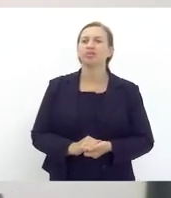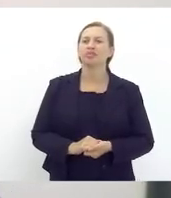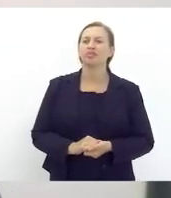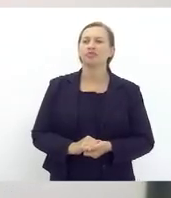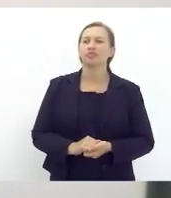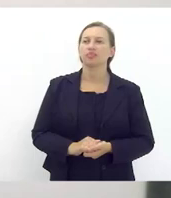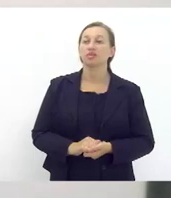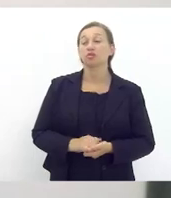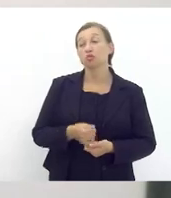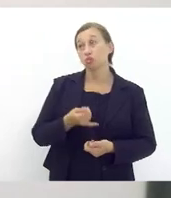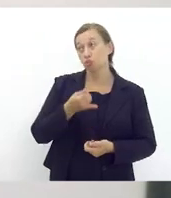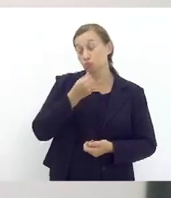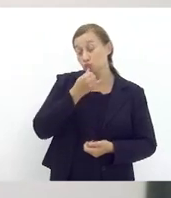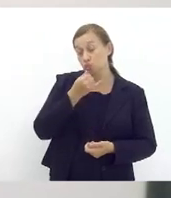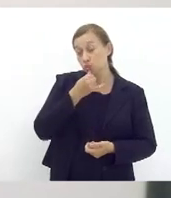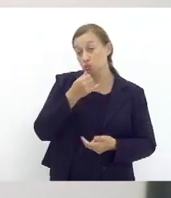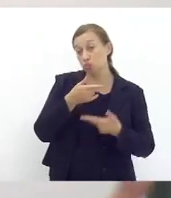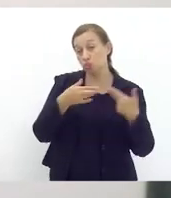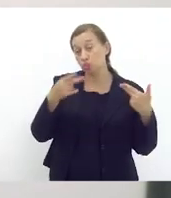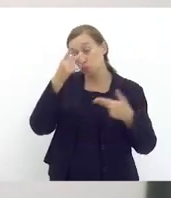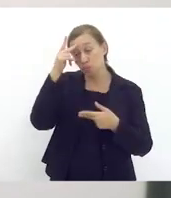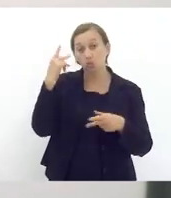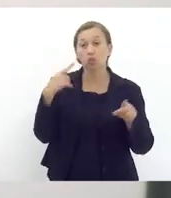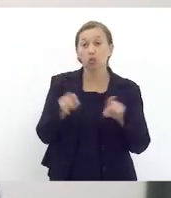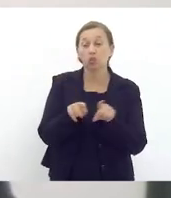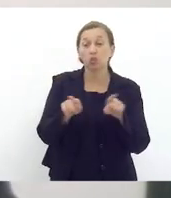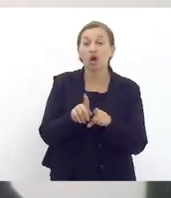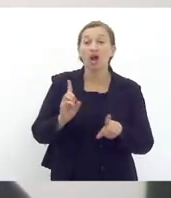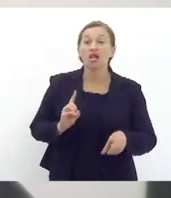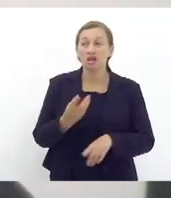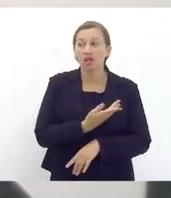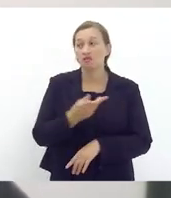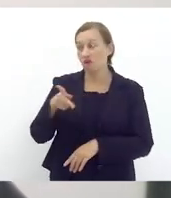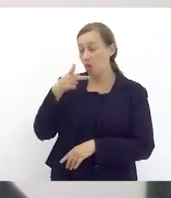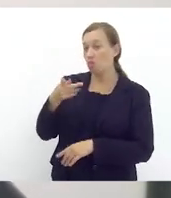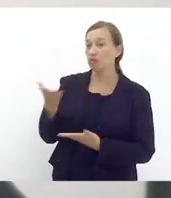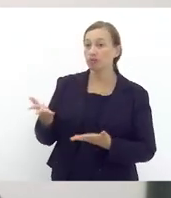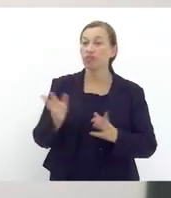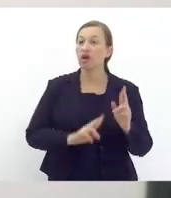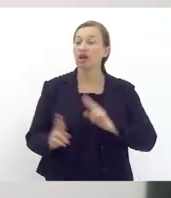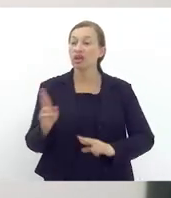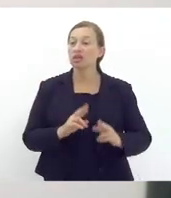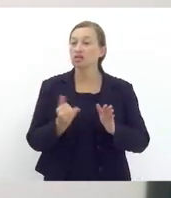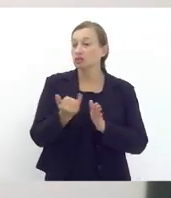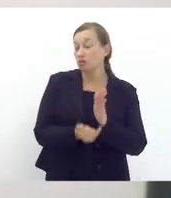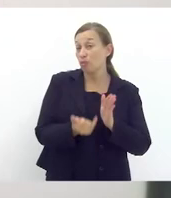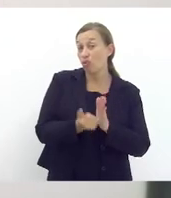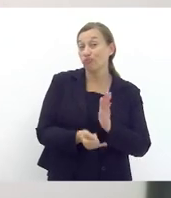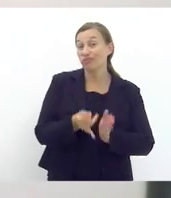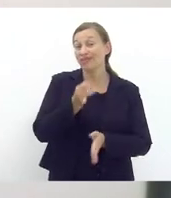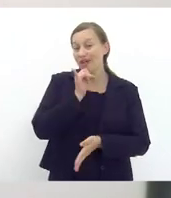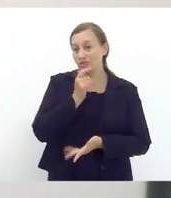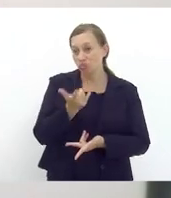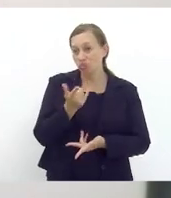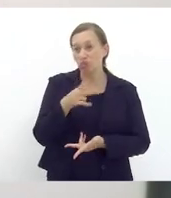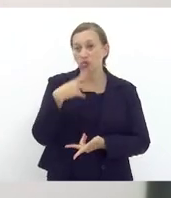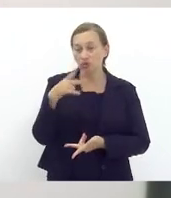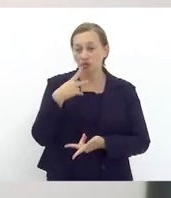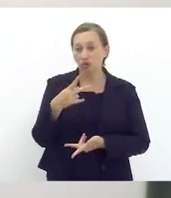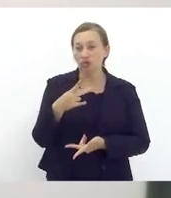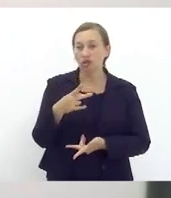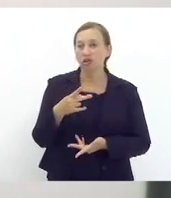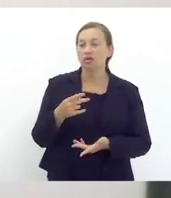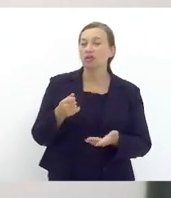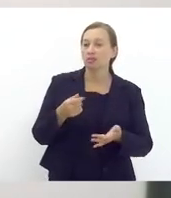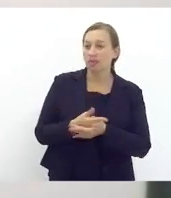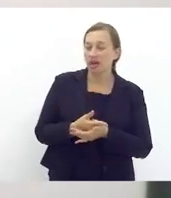que foi traumático para muitas pessoas também que a Dani também mencionou a relação de impostos por exemplo né quando a gente fala de prestação de